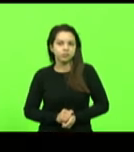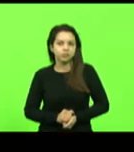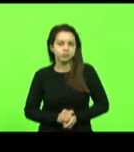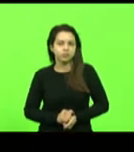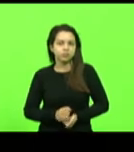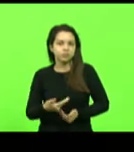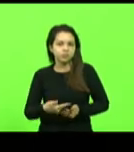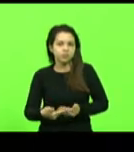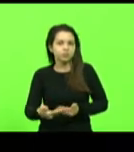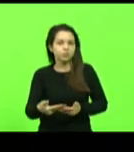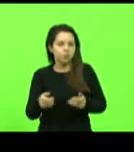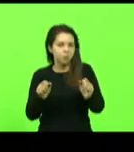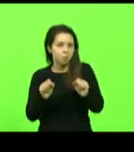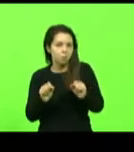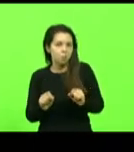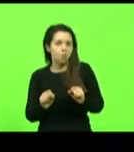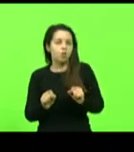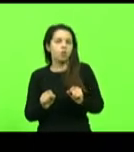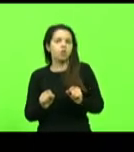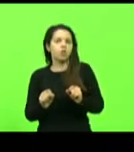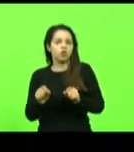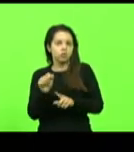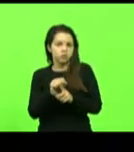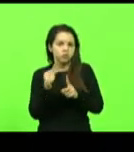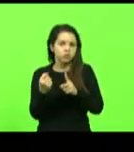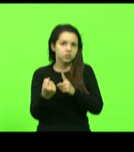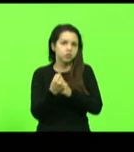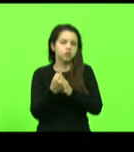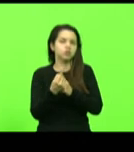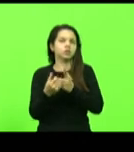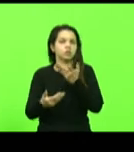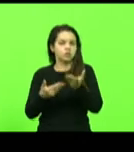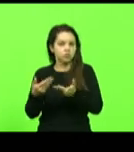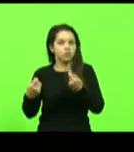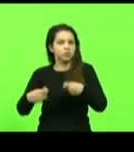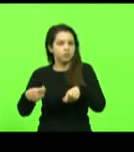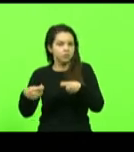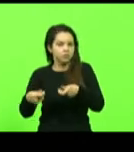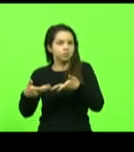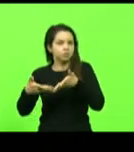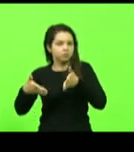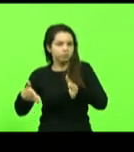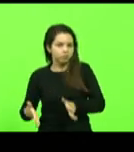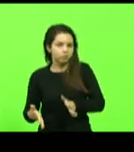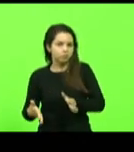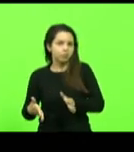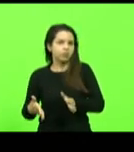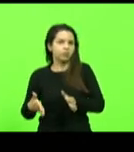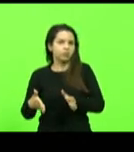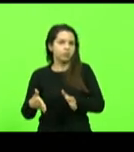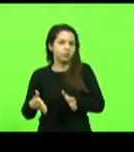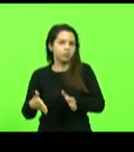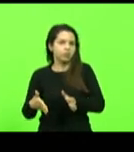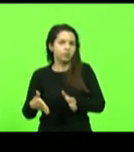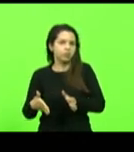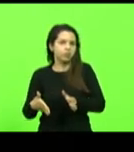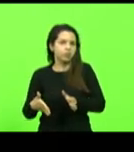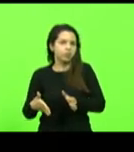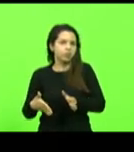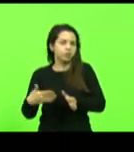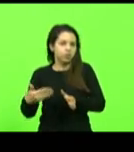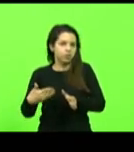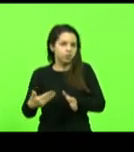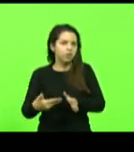para poder fazer funcionar a assistência social. Isso é o que mais me indigna de ver cada vez que vou aprendendo as